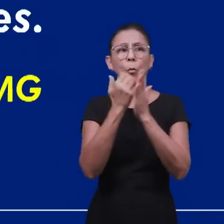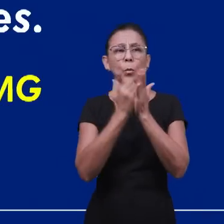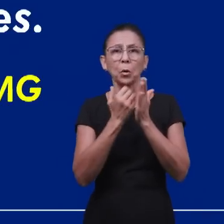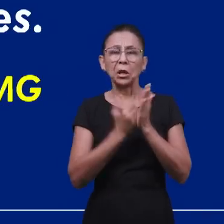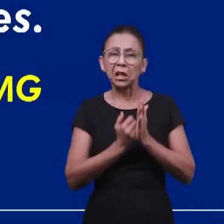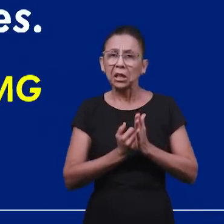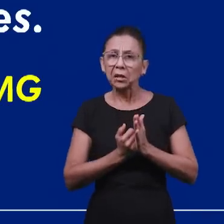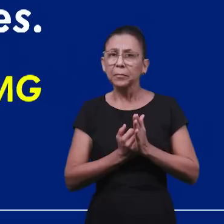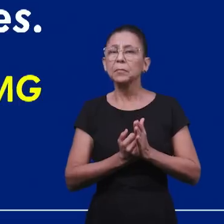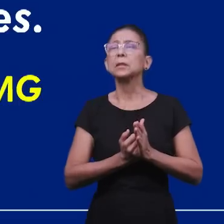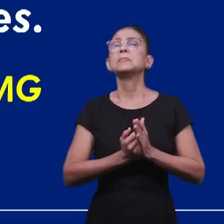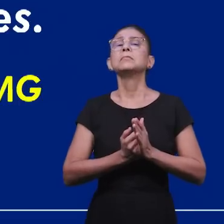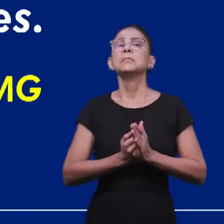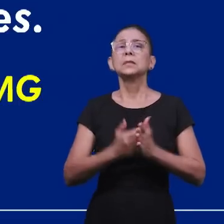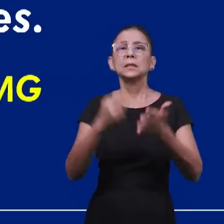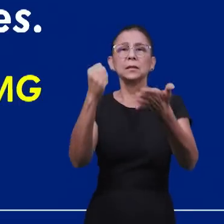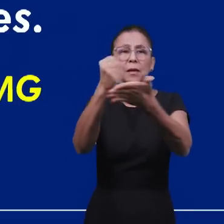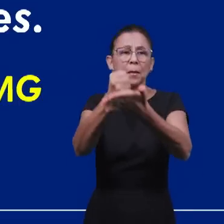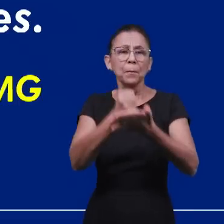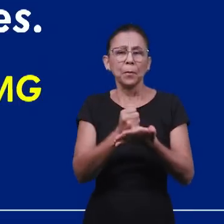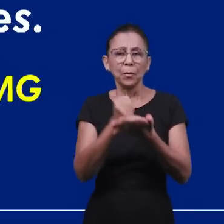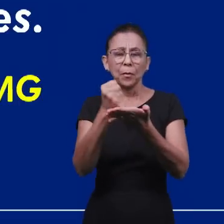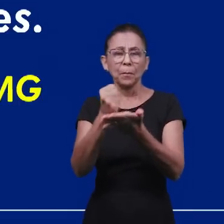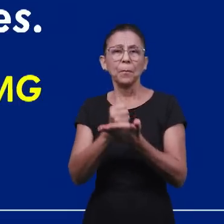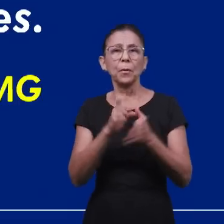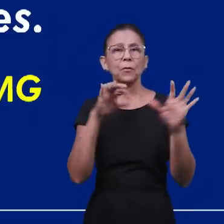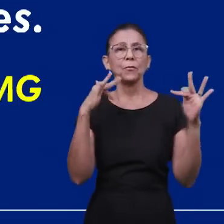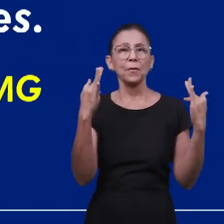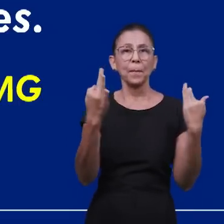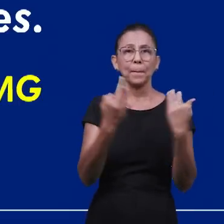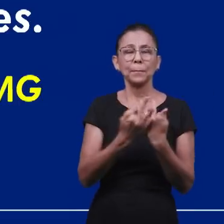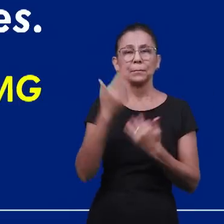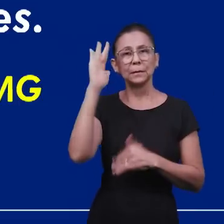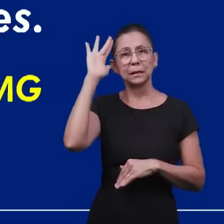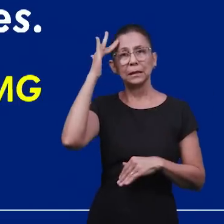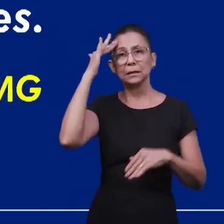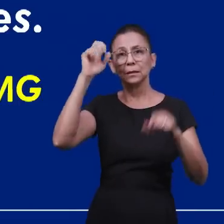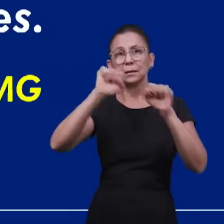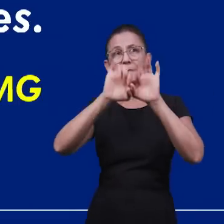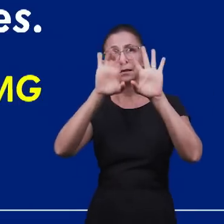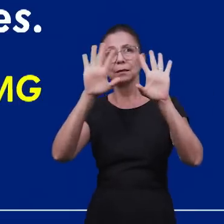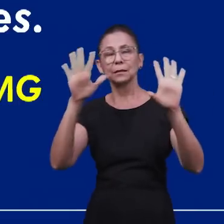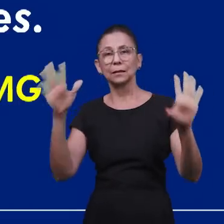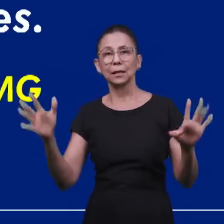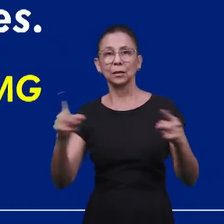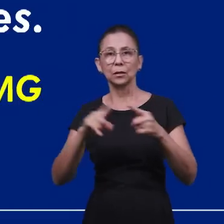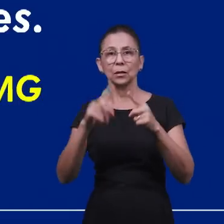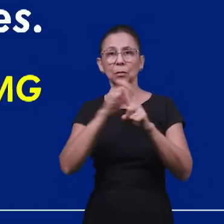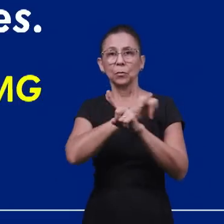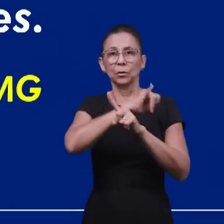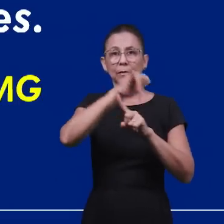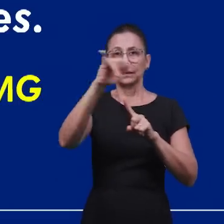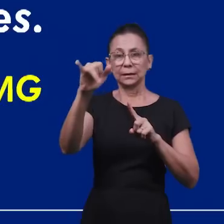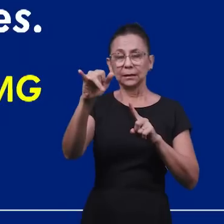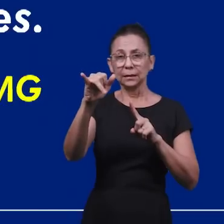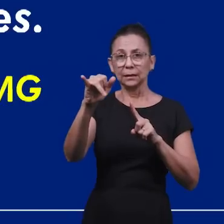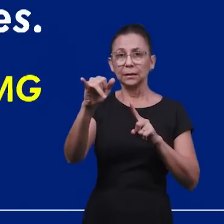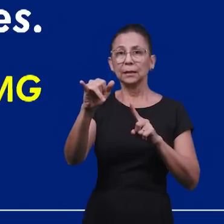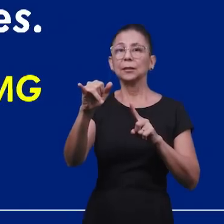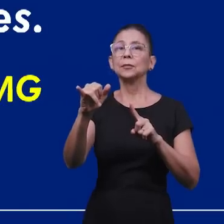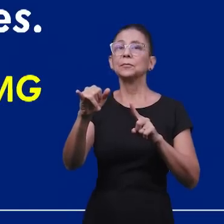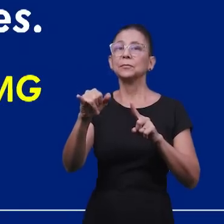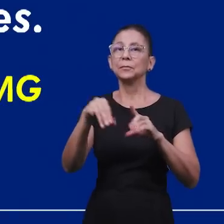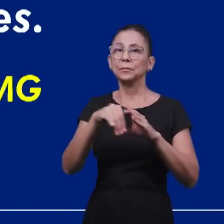Eterno tem cooperado muito para que eu e minha família possamos entender ainda mais os aspectos proféticos da palavra de